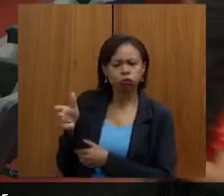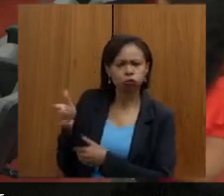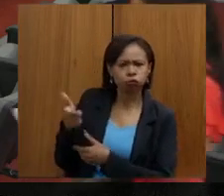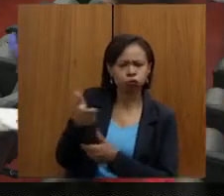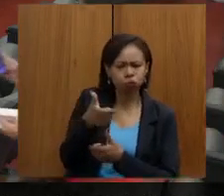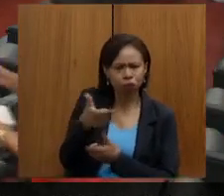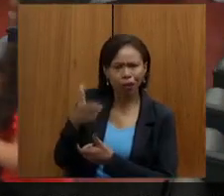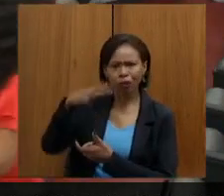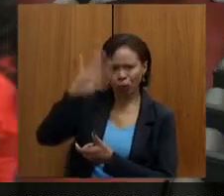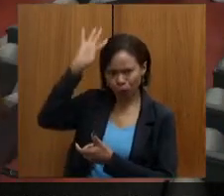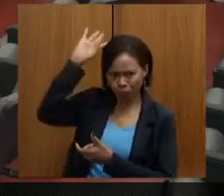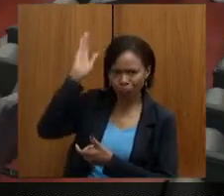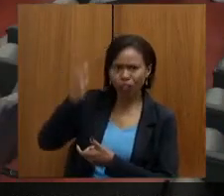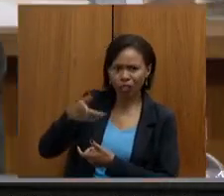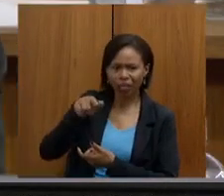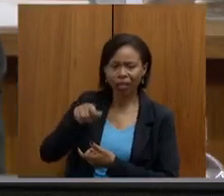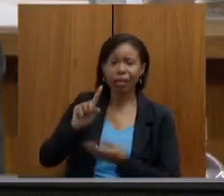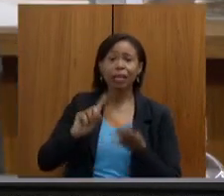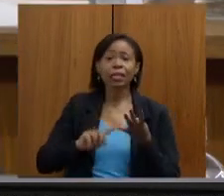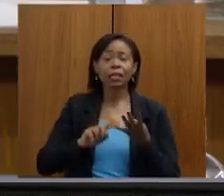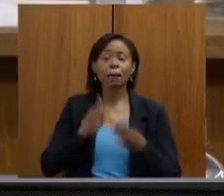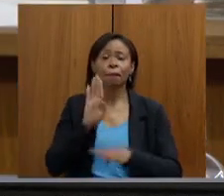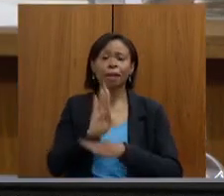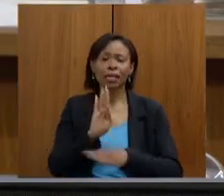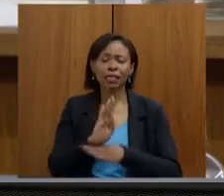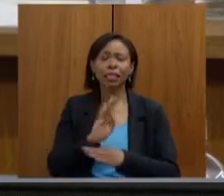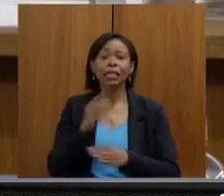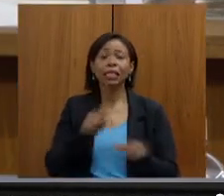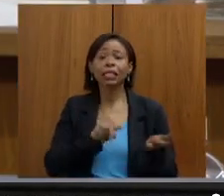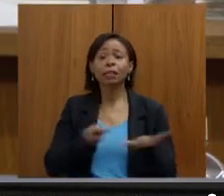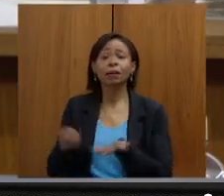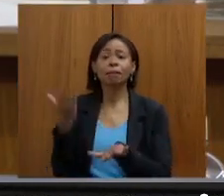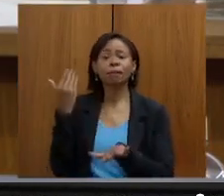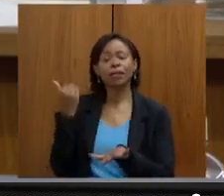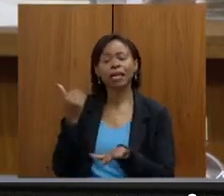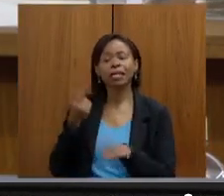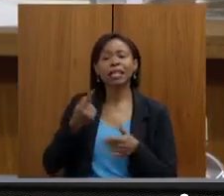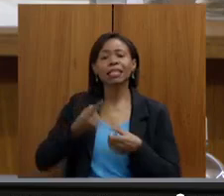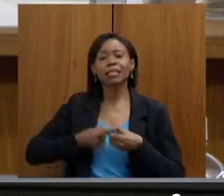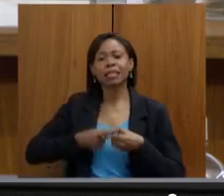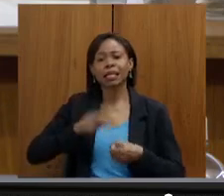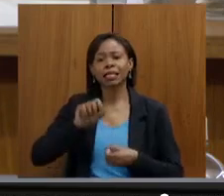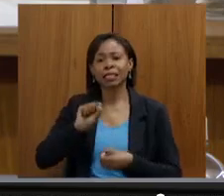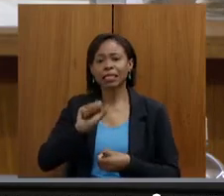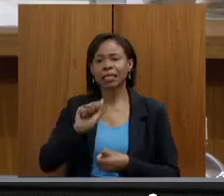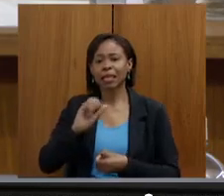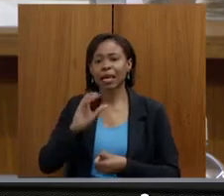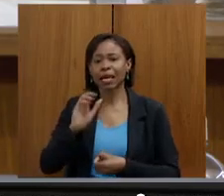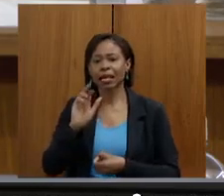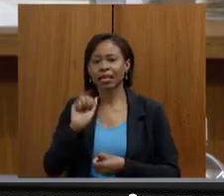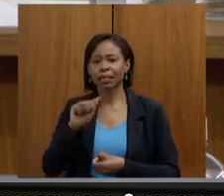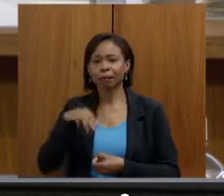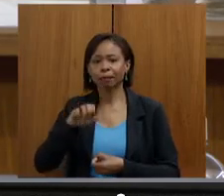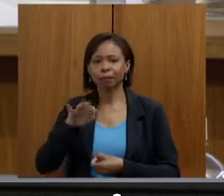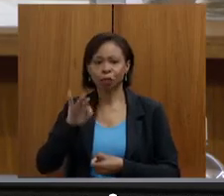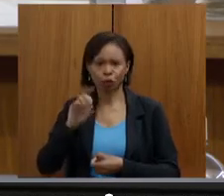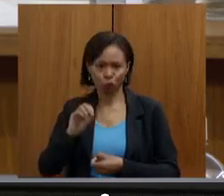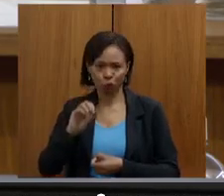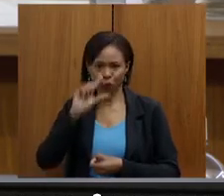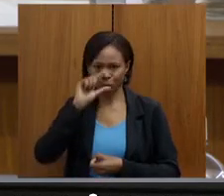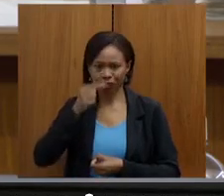inauguramos também Betim e na semana passada na cidade de Sacramento no Triângulo Mineiro